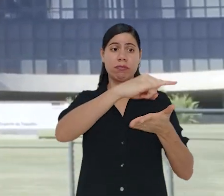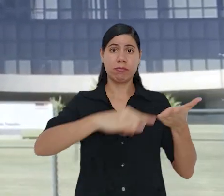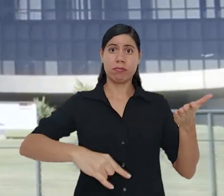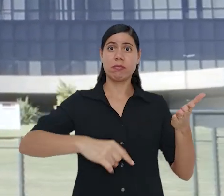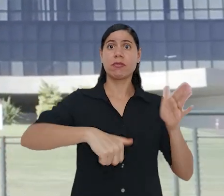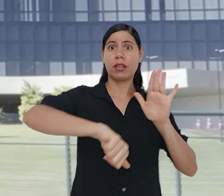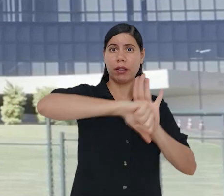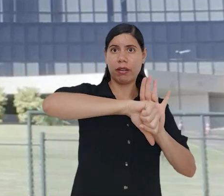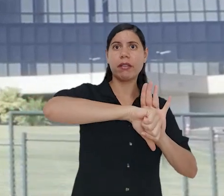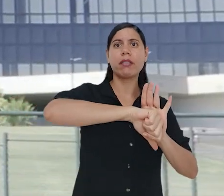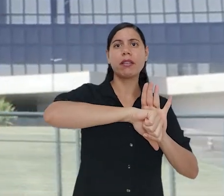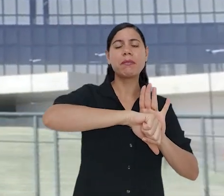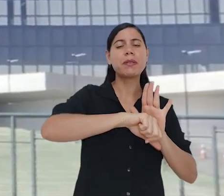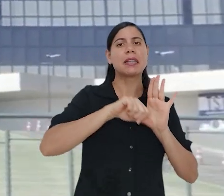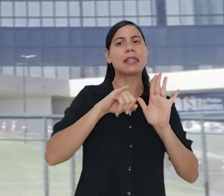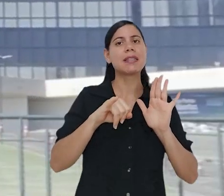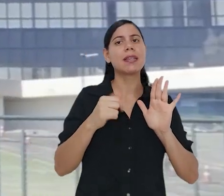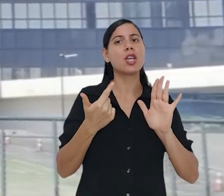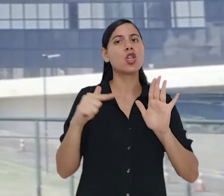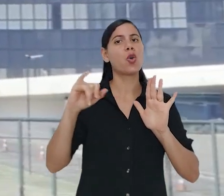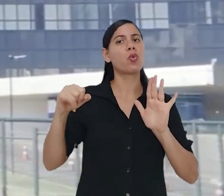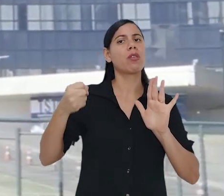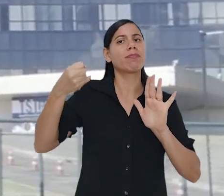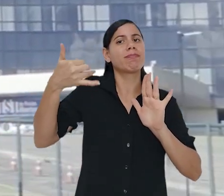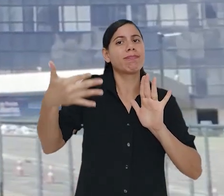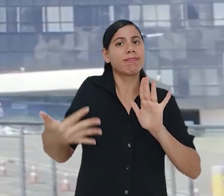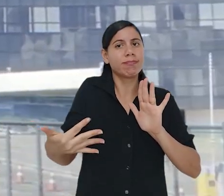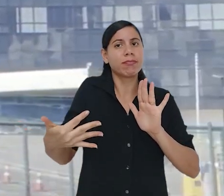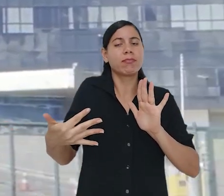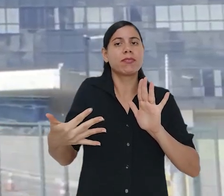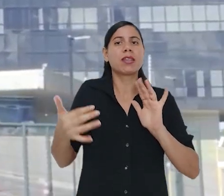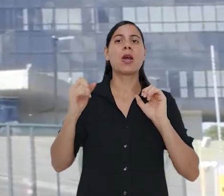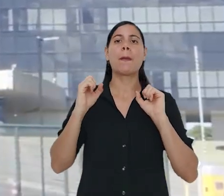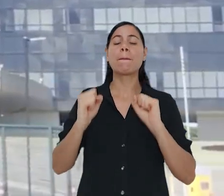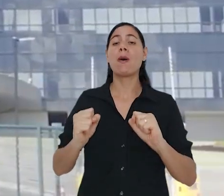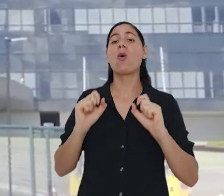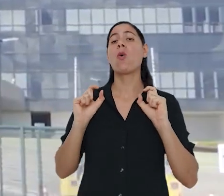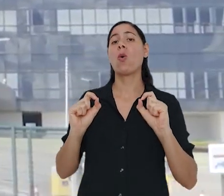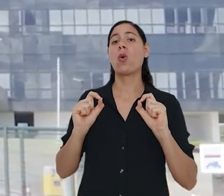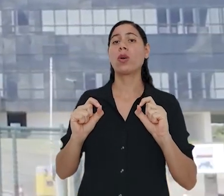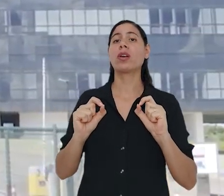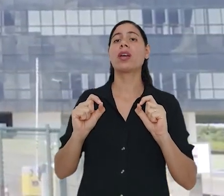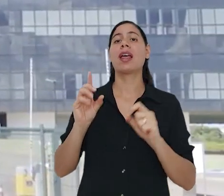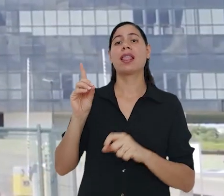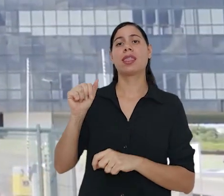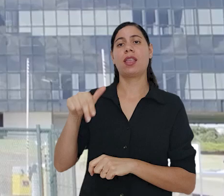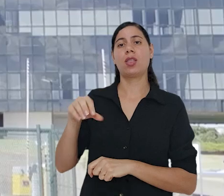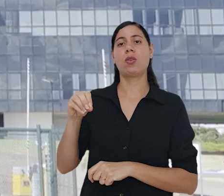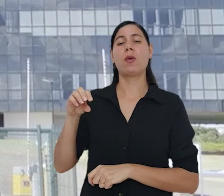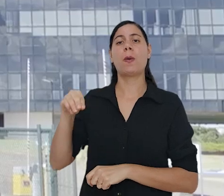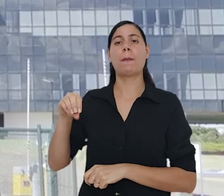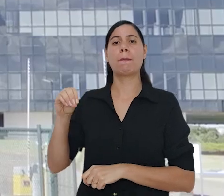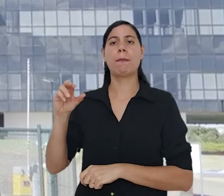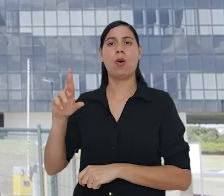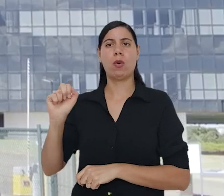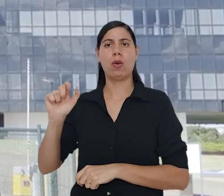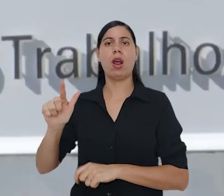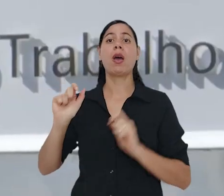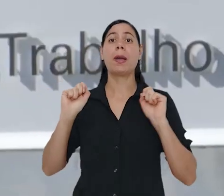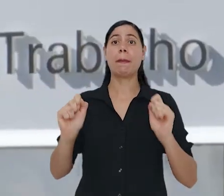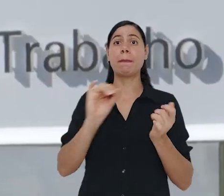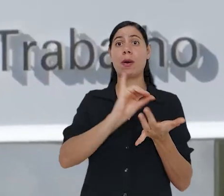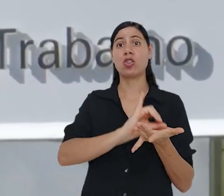antecedentes criminais, quando não há justificativa plausível, pode caracterizar dano moral, passível de